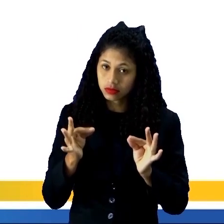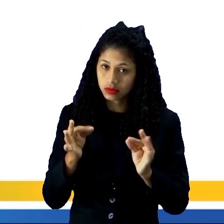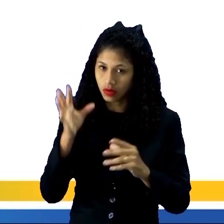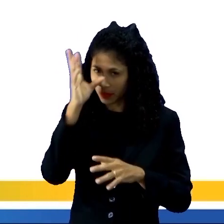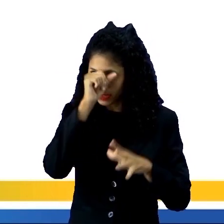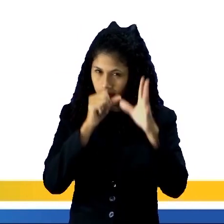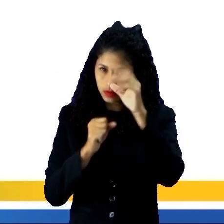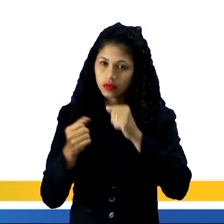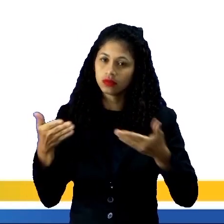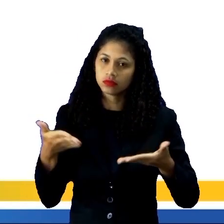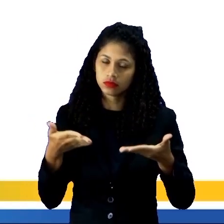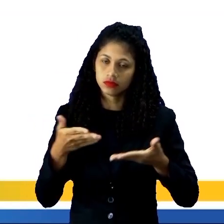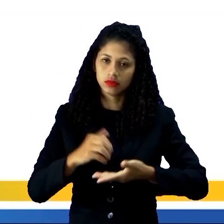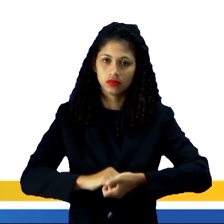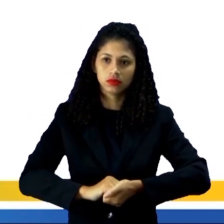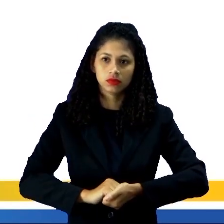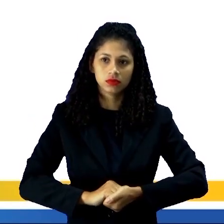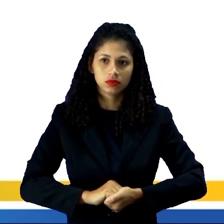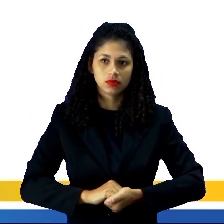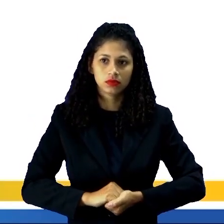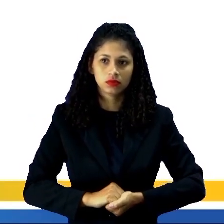de hoje, ok?